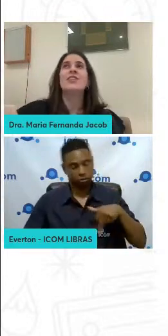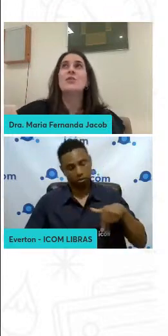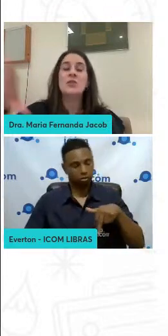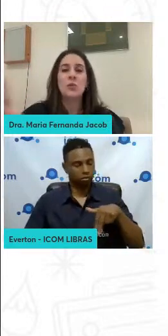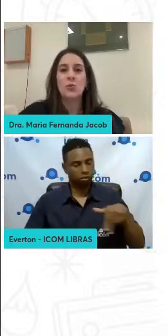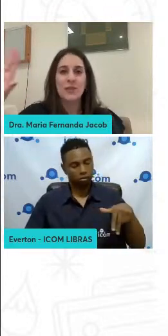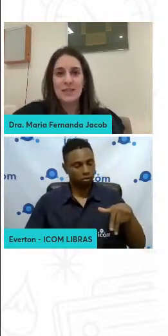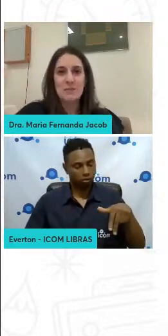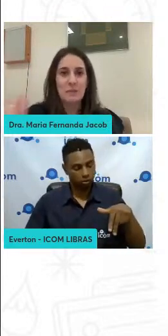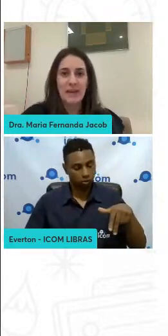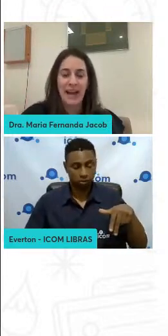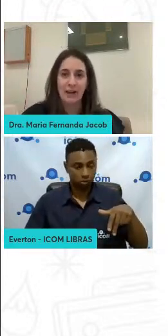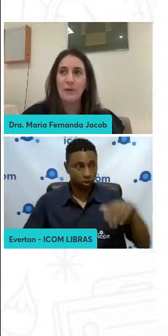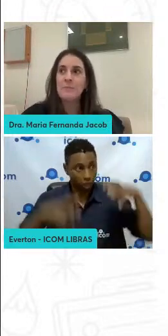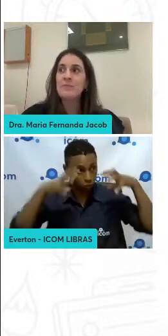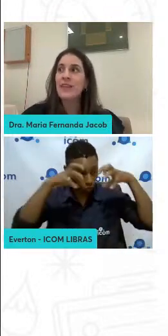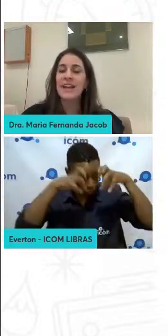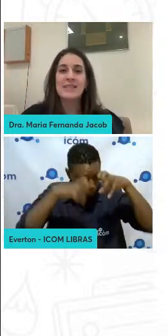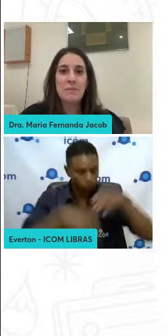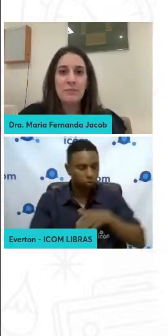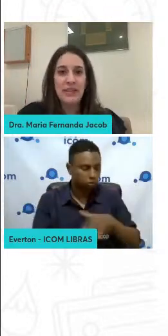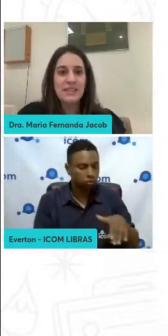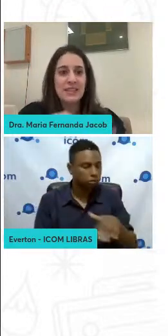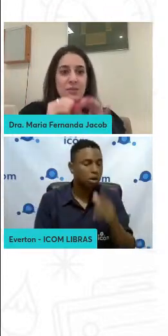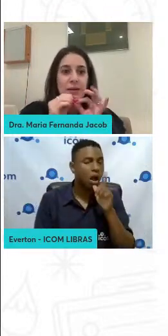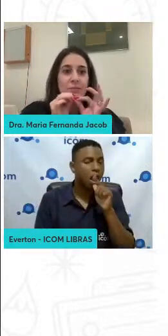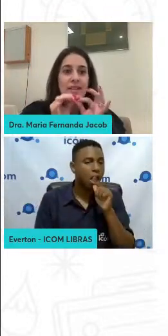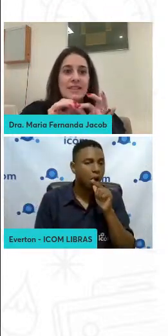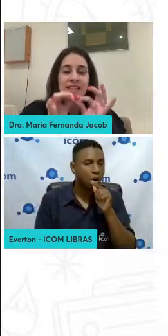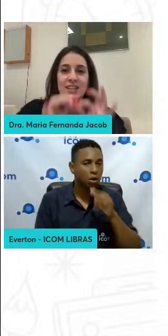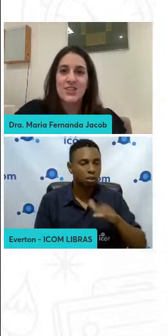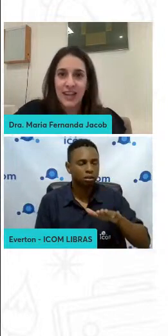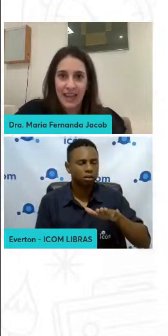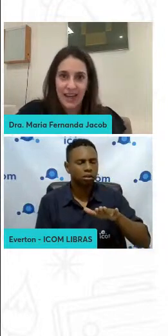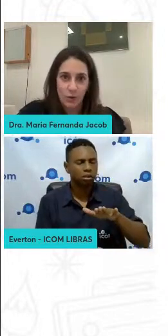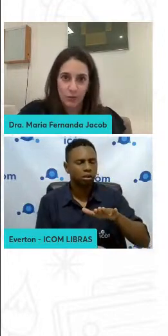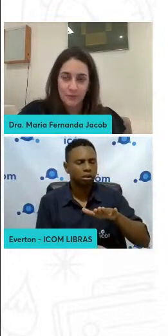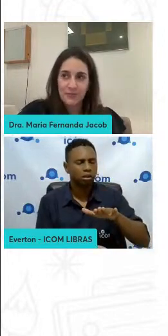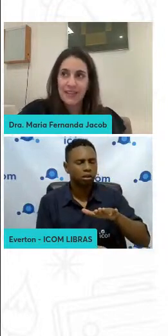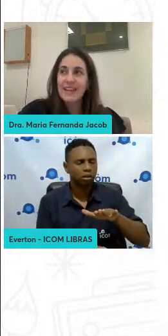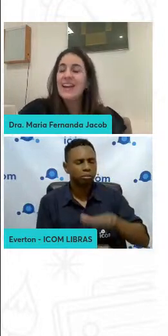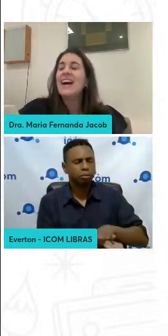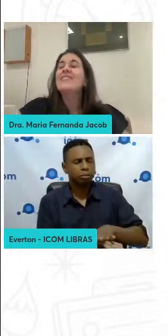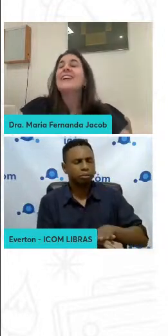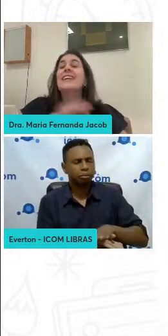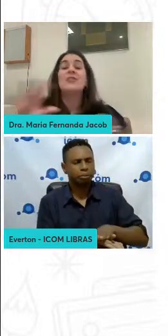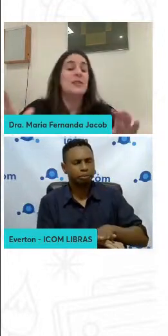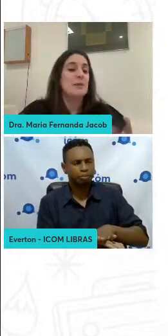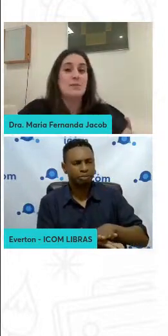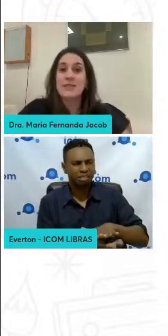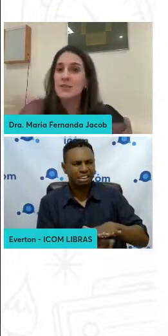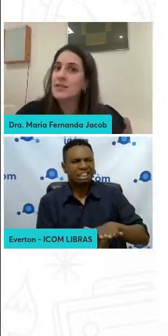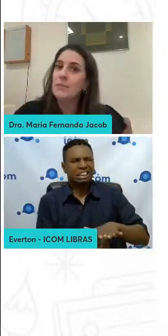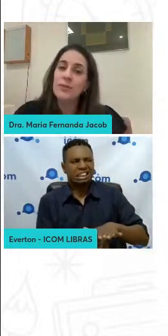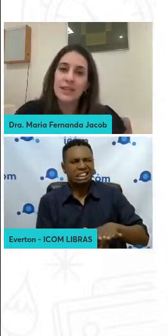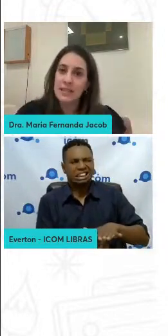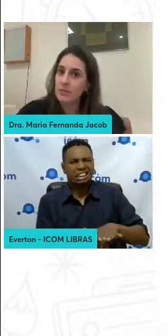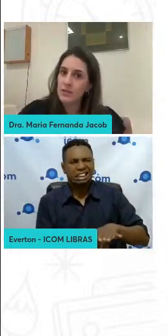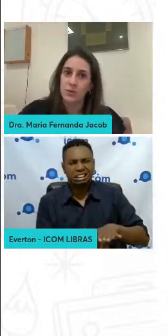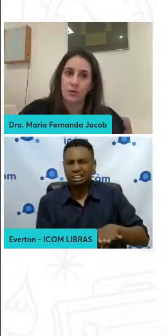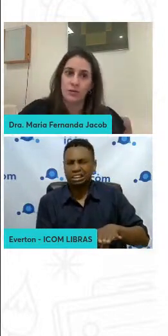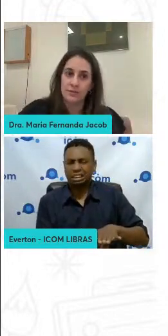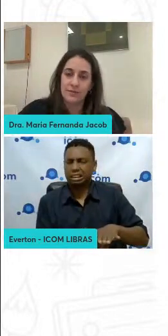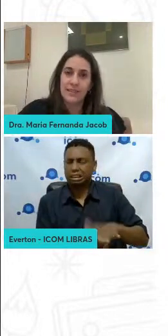aí você vai no escuro assim beber água, aí você pisa numa pecinha de Lego. Aí vem aquela dor tremenda, você não sabe o que